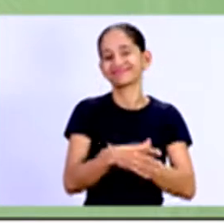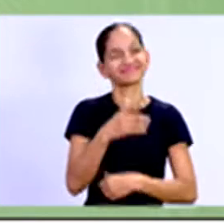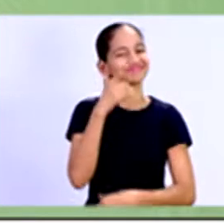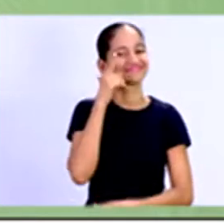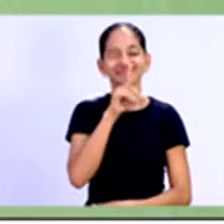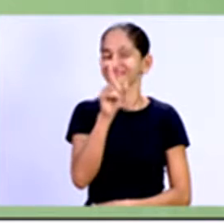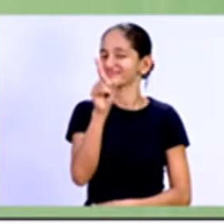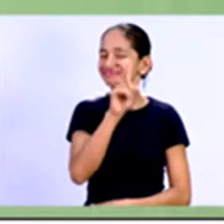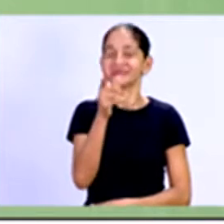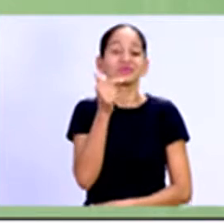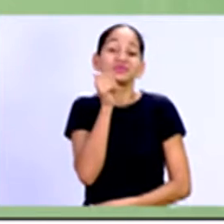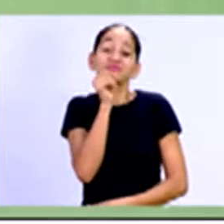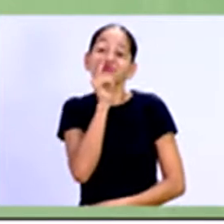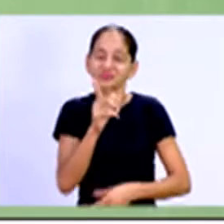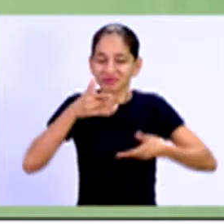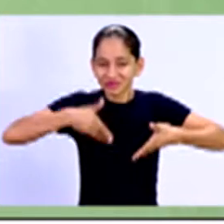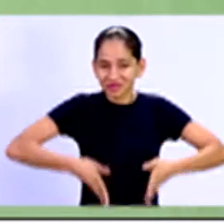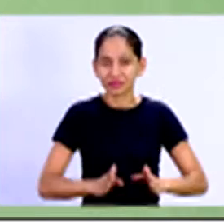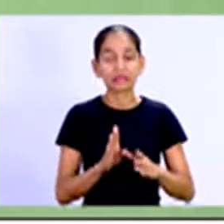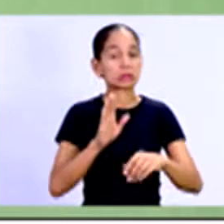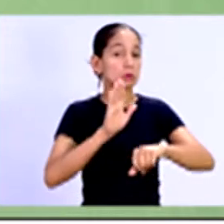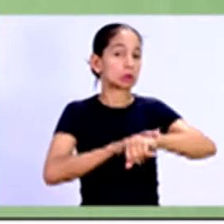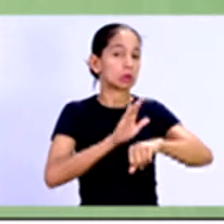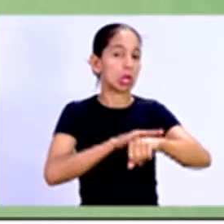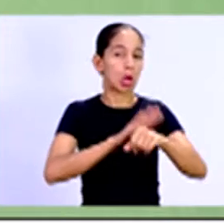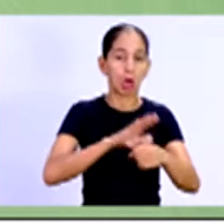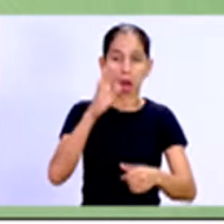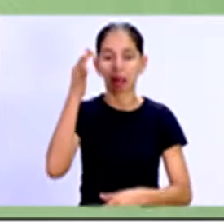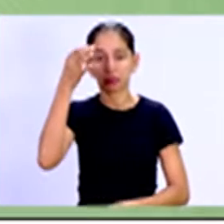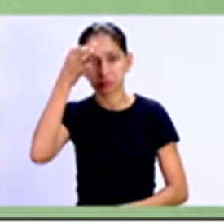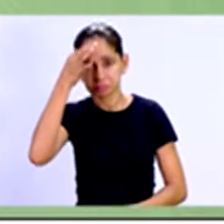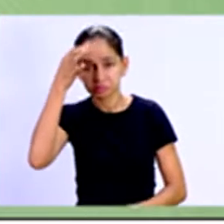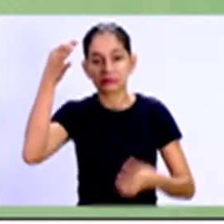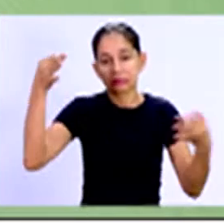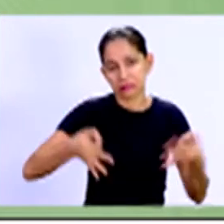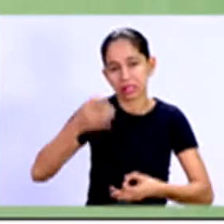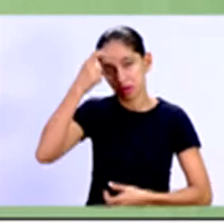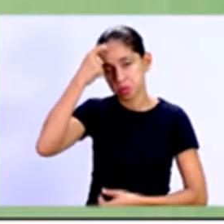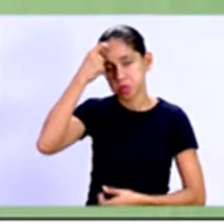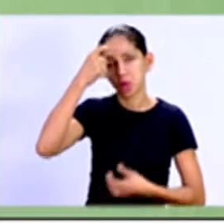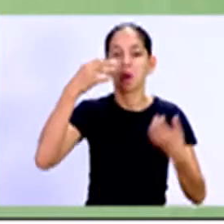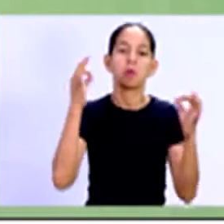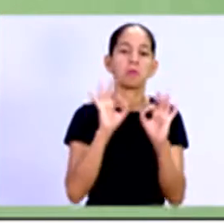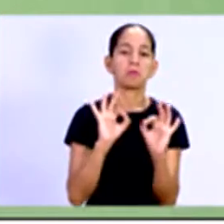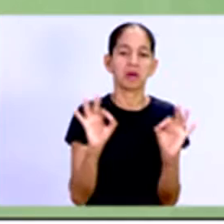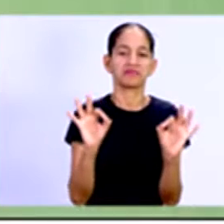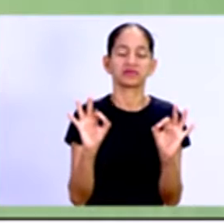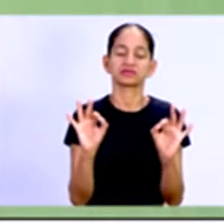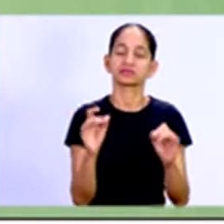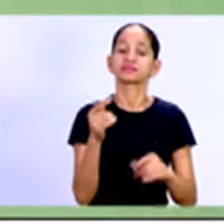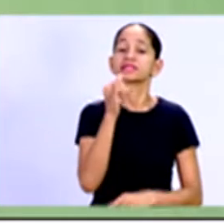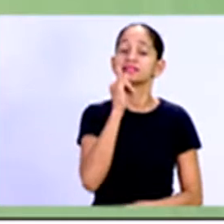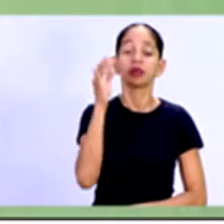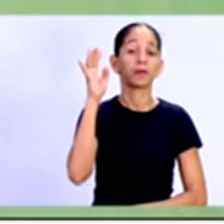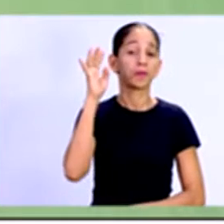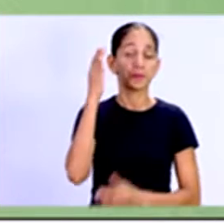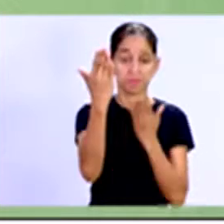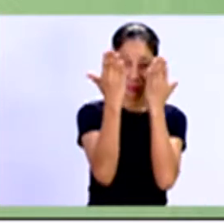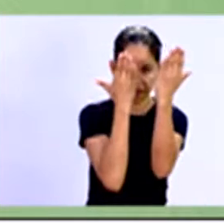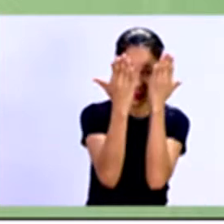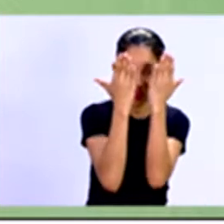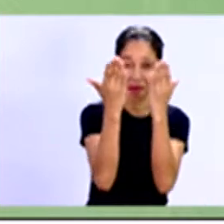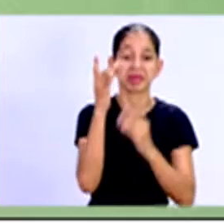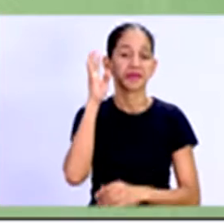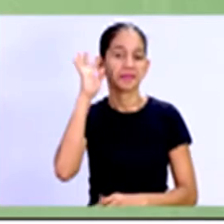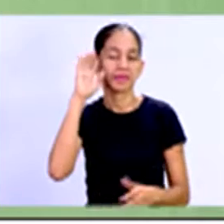Ninguém é totalmente moral o tempo todo, isso é verdade, né? Então, o psicólogo Kohlberg, ele vai estabelecer